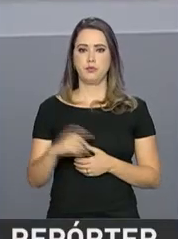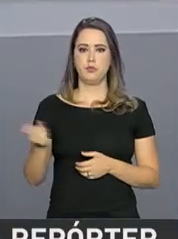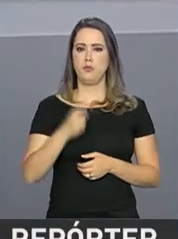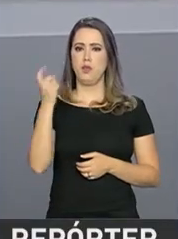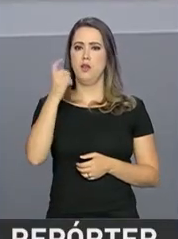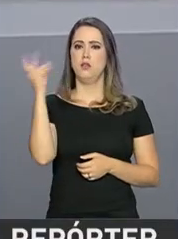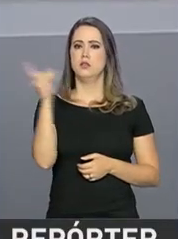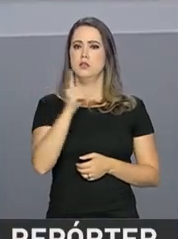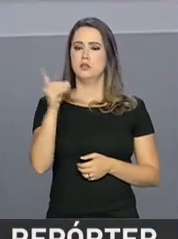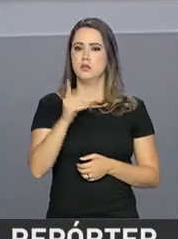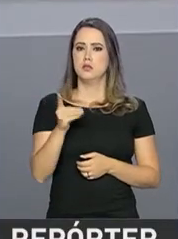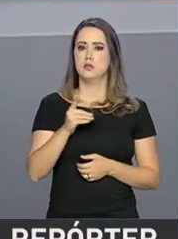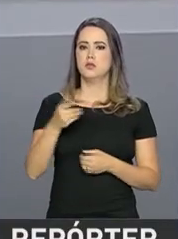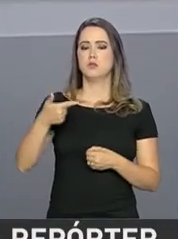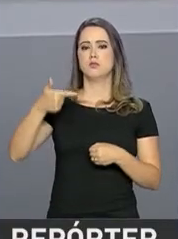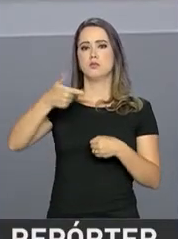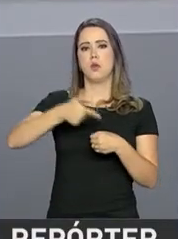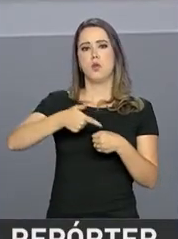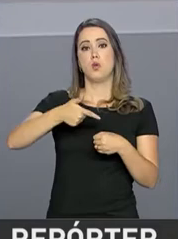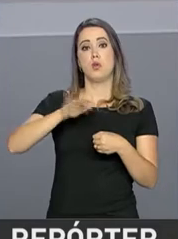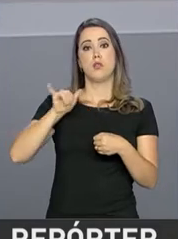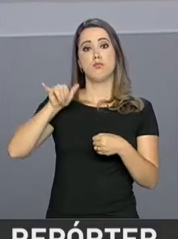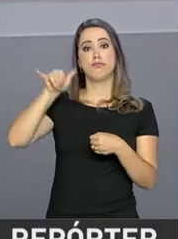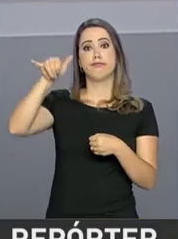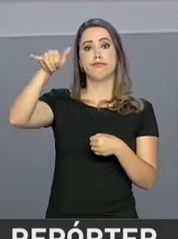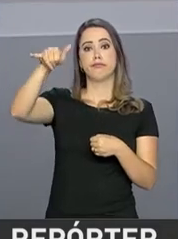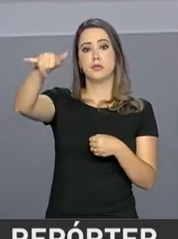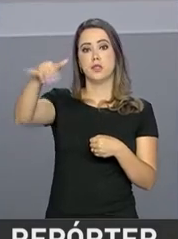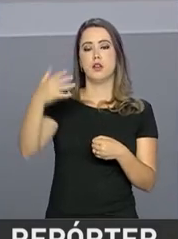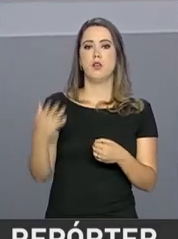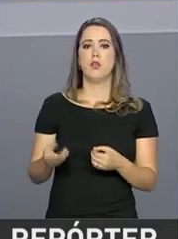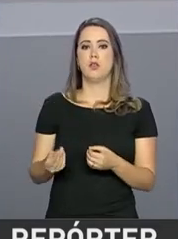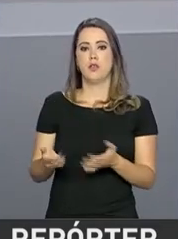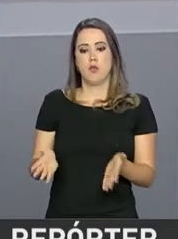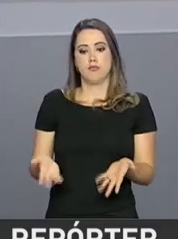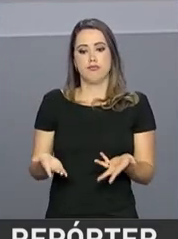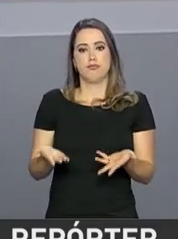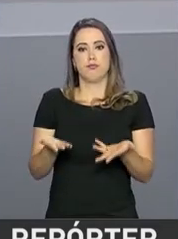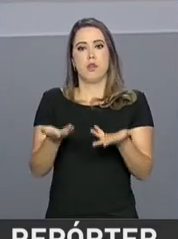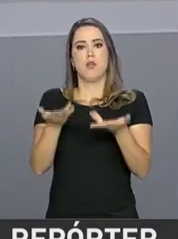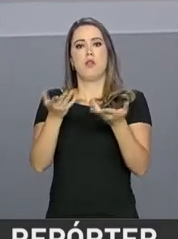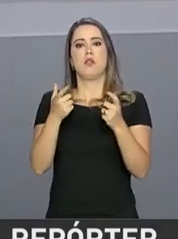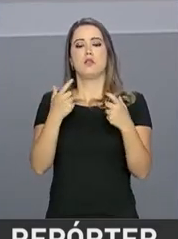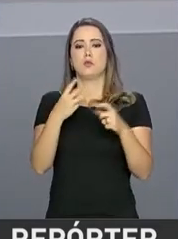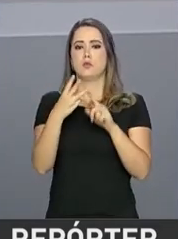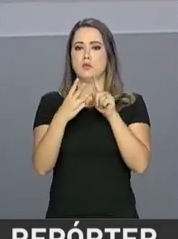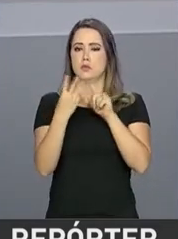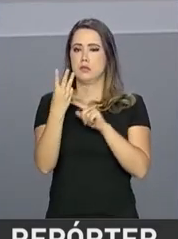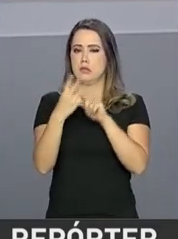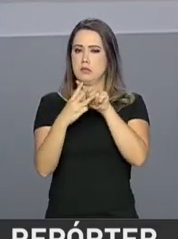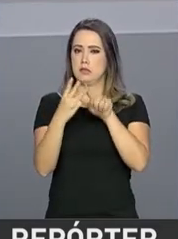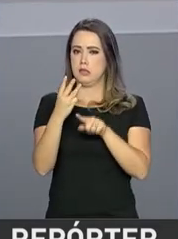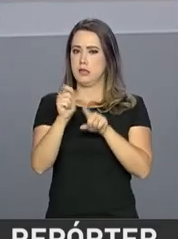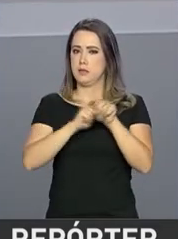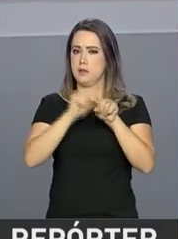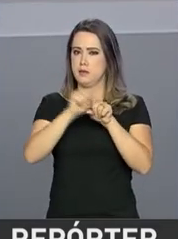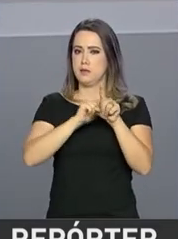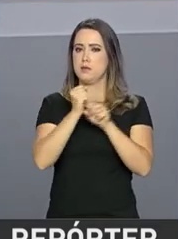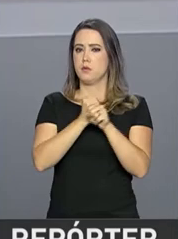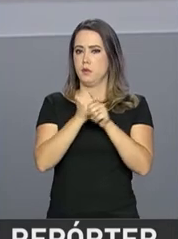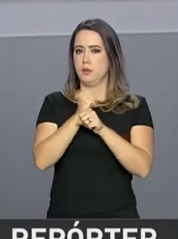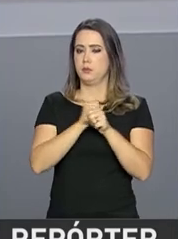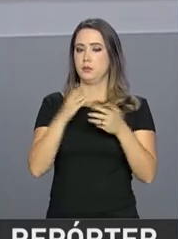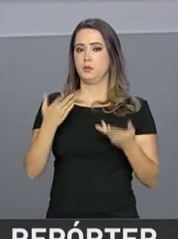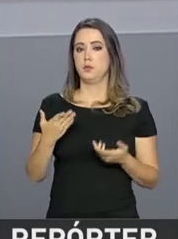alta do dólar e do querosene de aviação pressionar os preços das passagens aéreas nos três primeiros meses do ano com isso